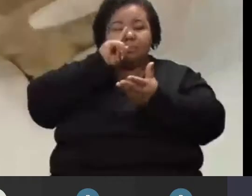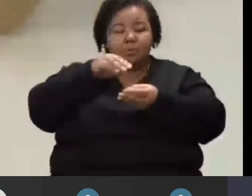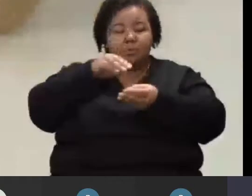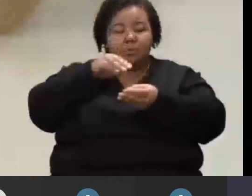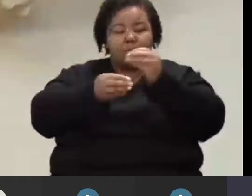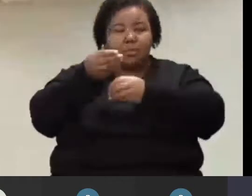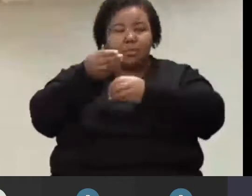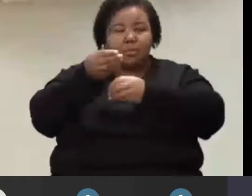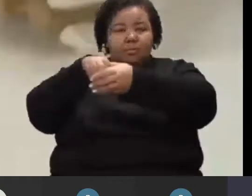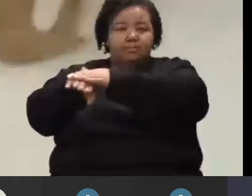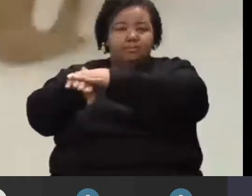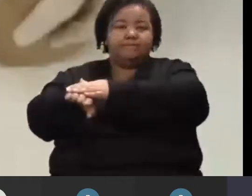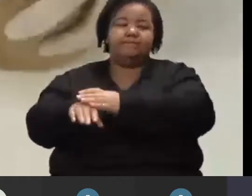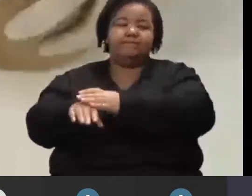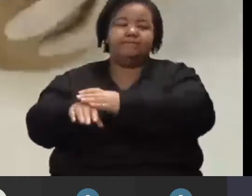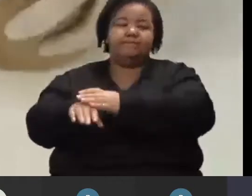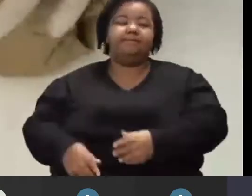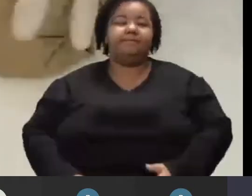caso.